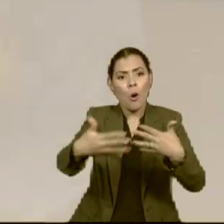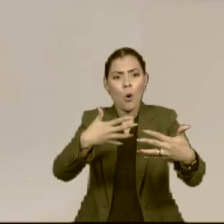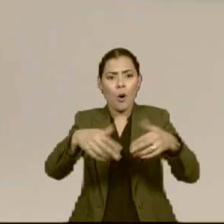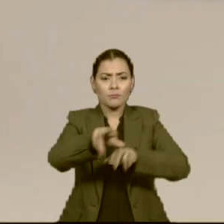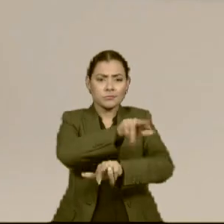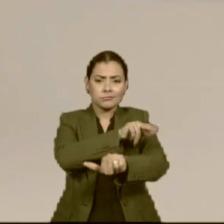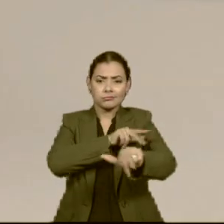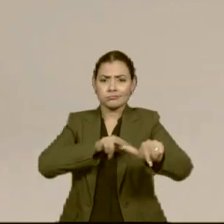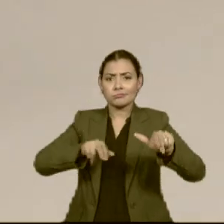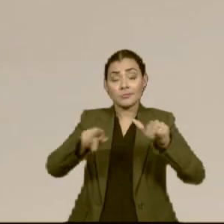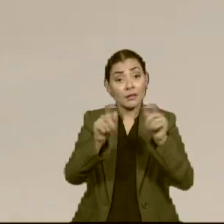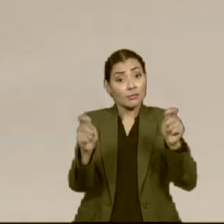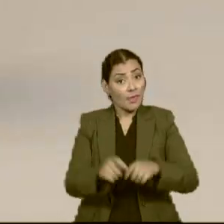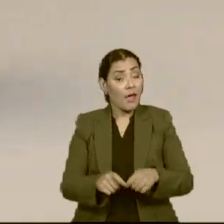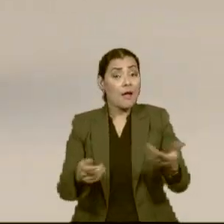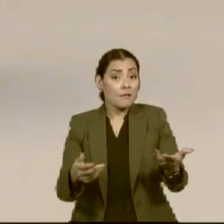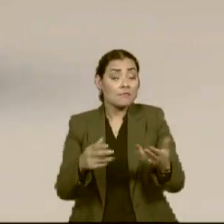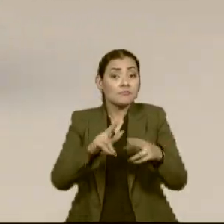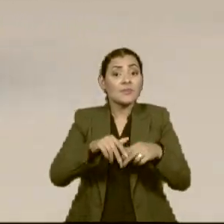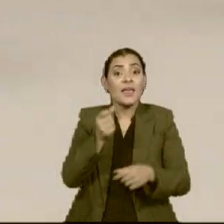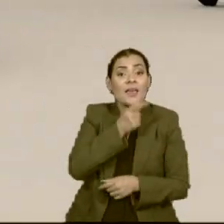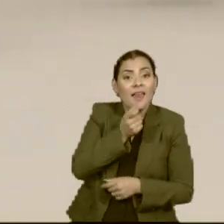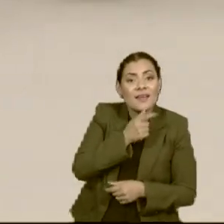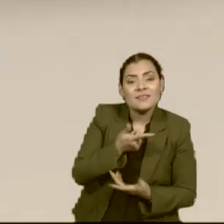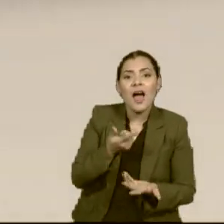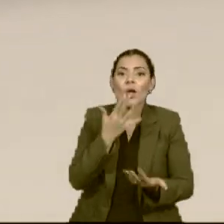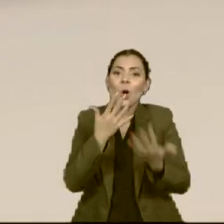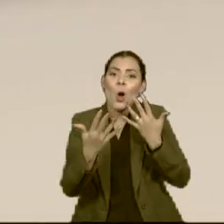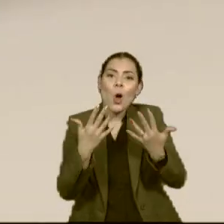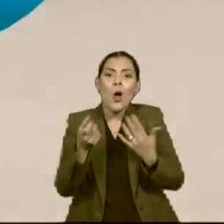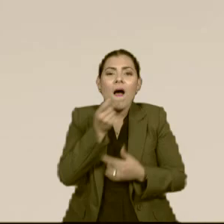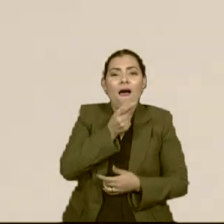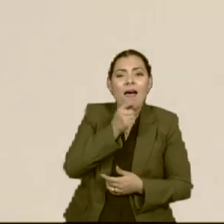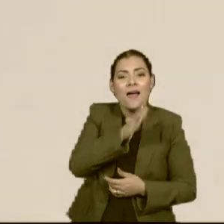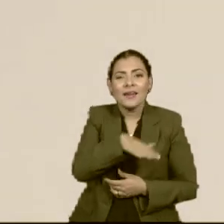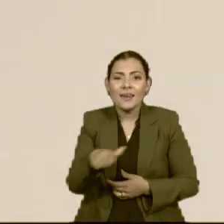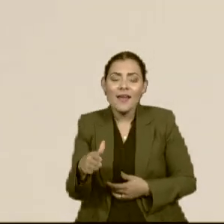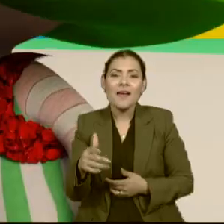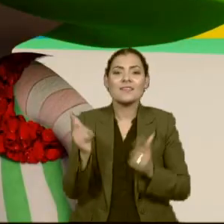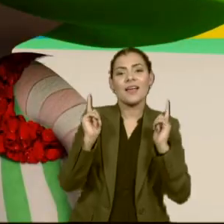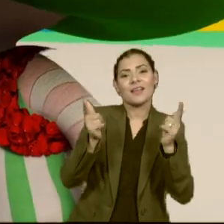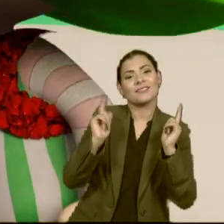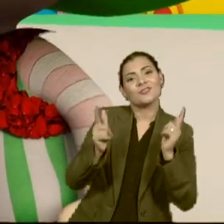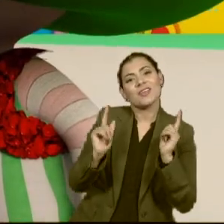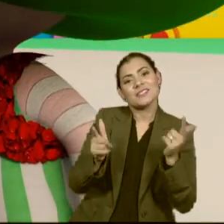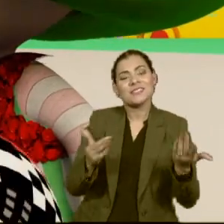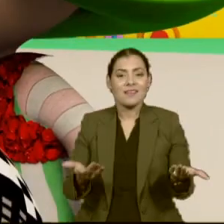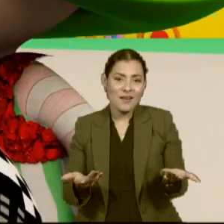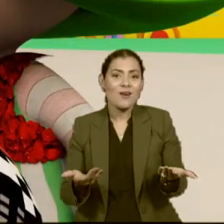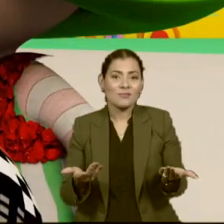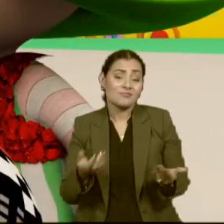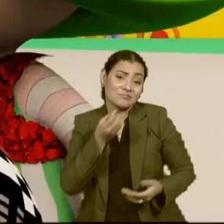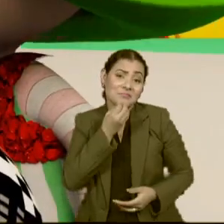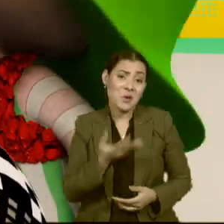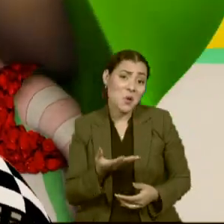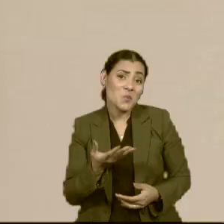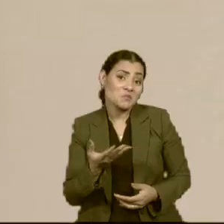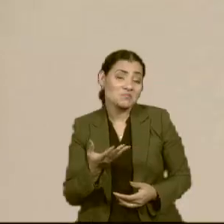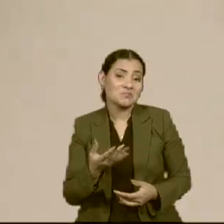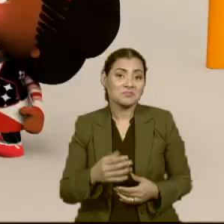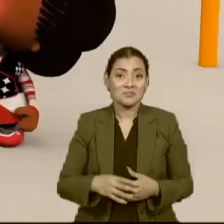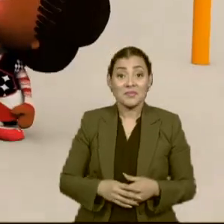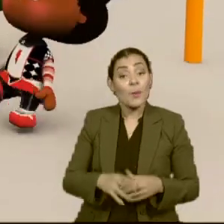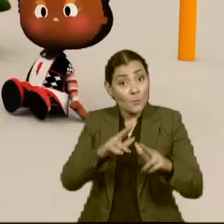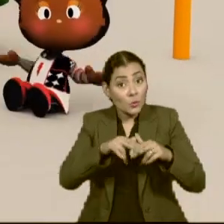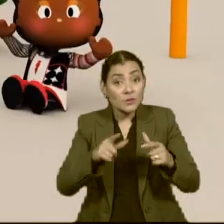vivas. A gente tem humor, que é um humor de interrupção, um humor mais físico,